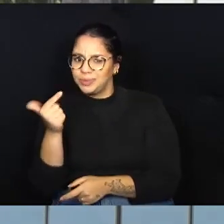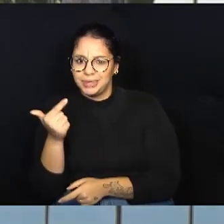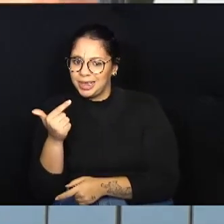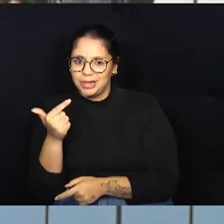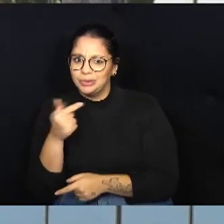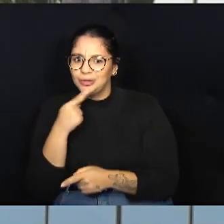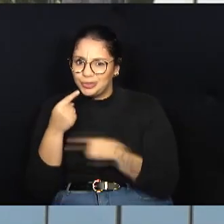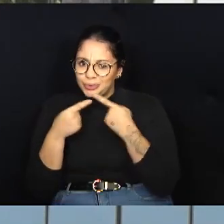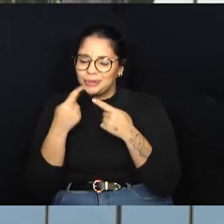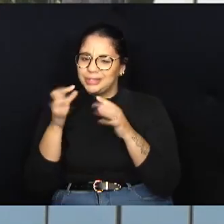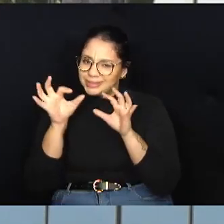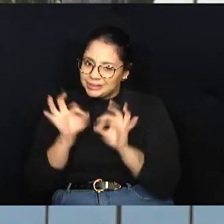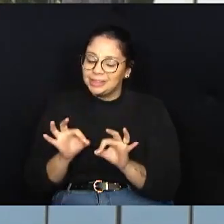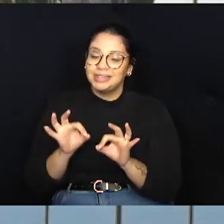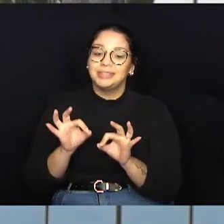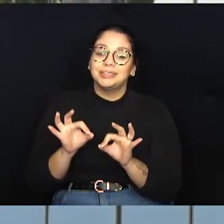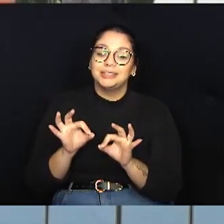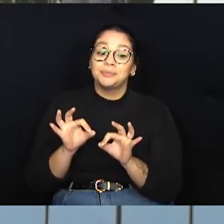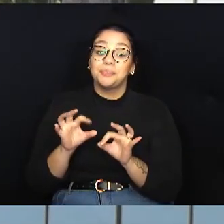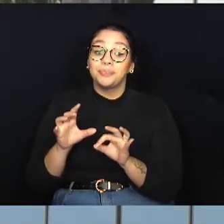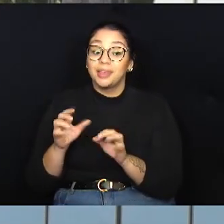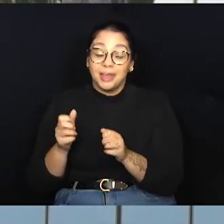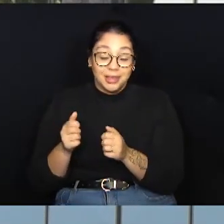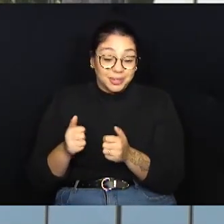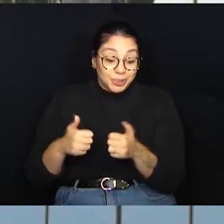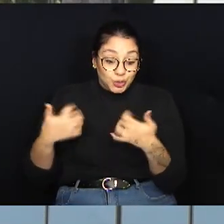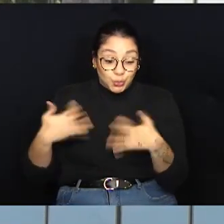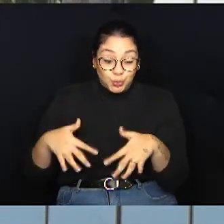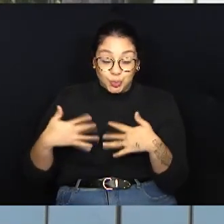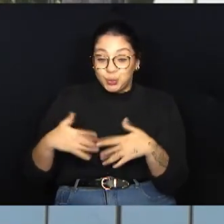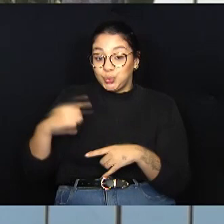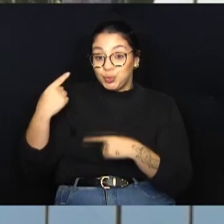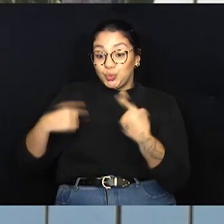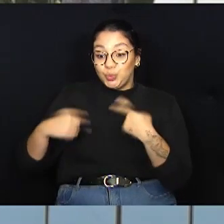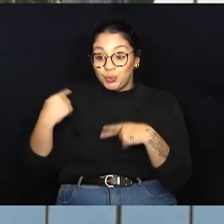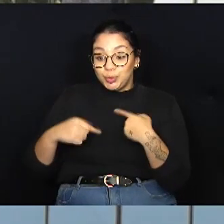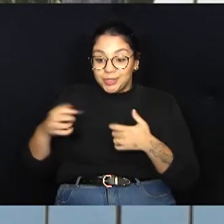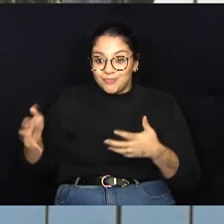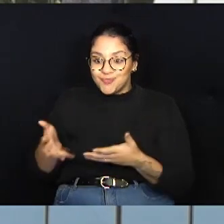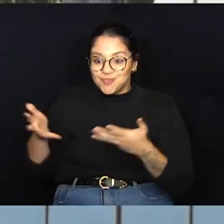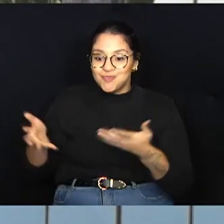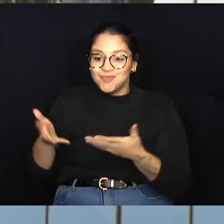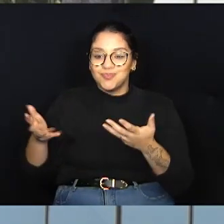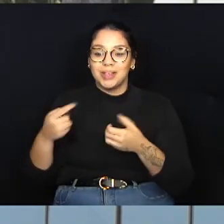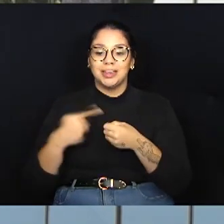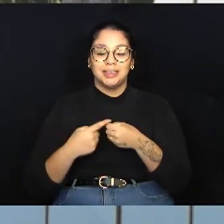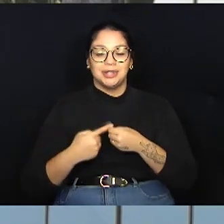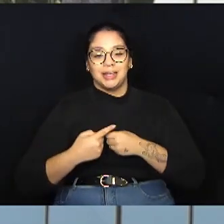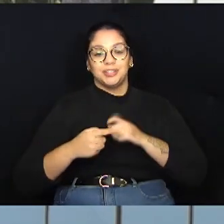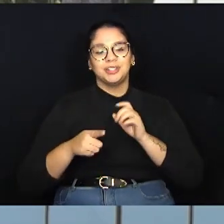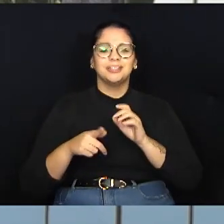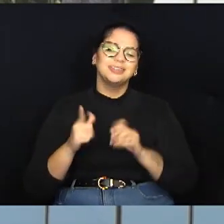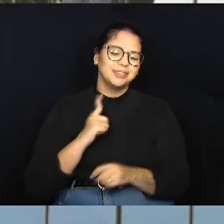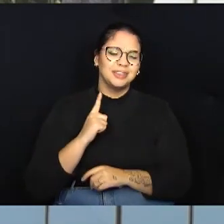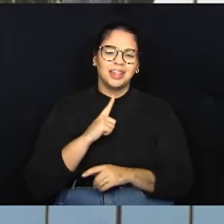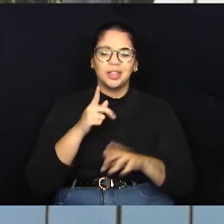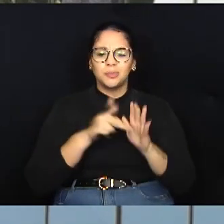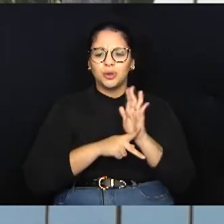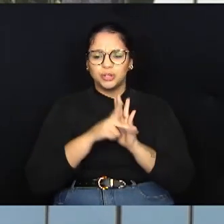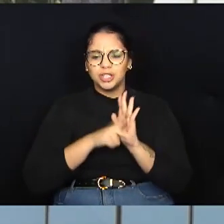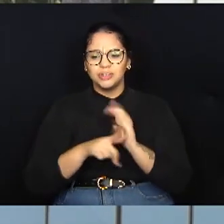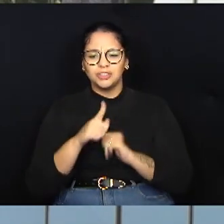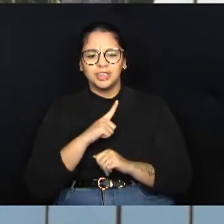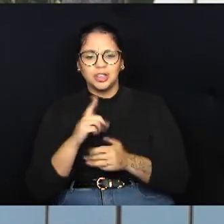isso enriquece a discussão política na cidade, até aqueles projetos que tinham